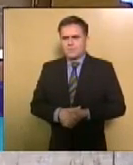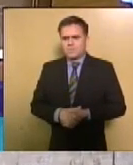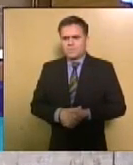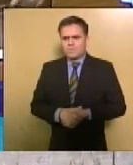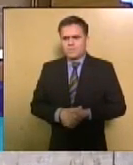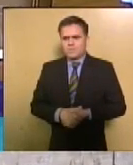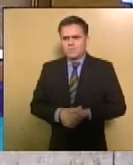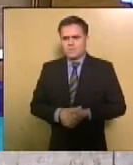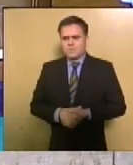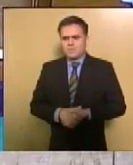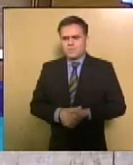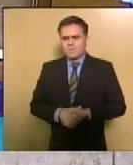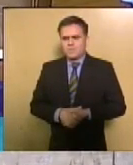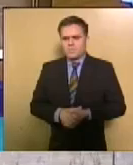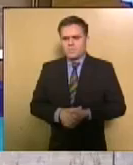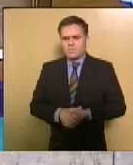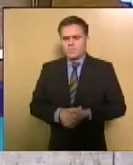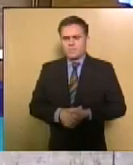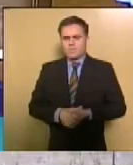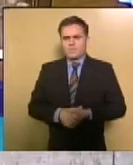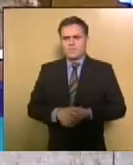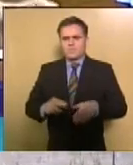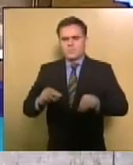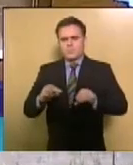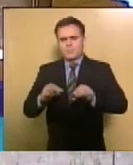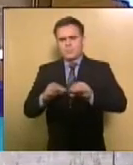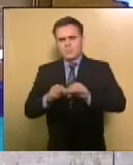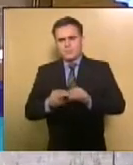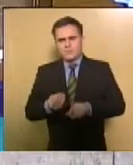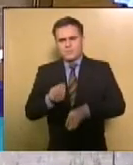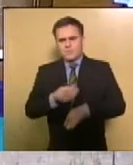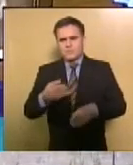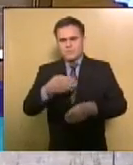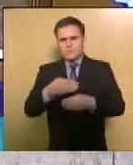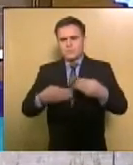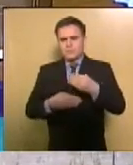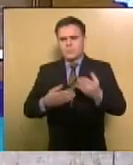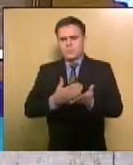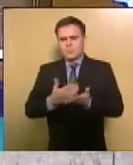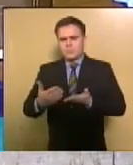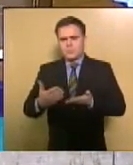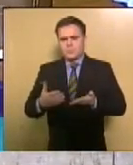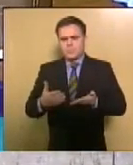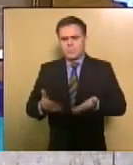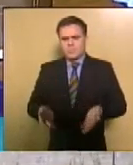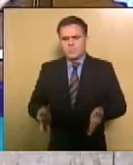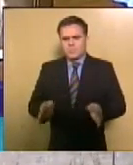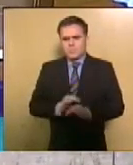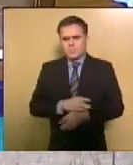n sonoplastia e vamos dar início